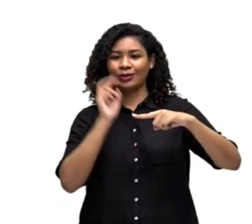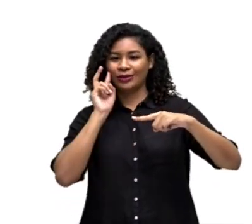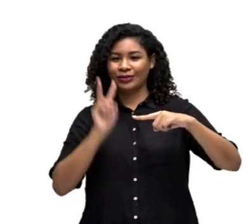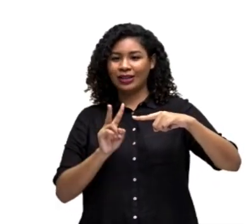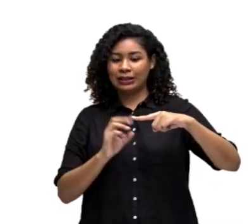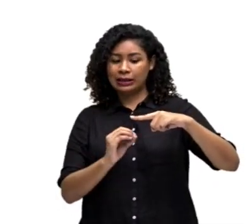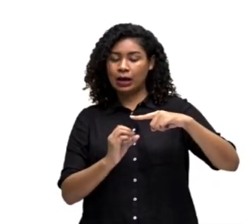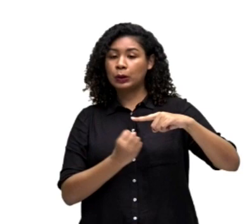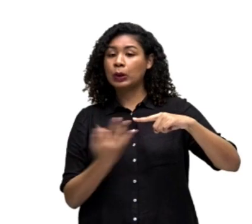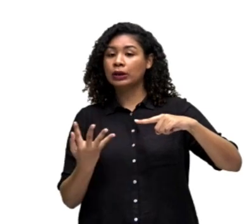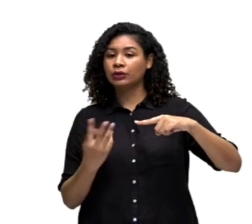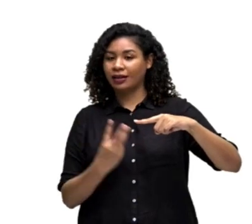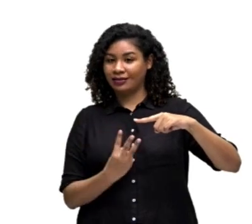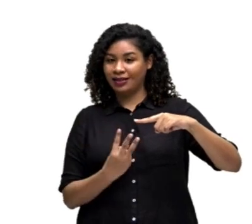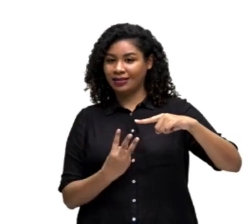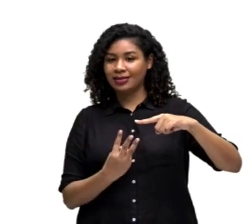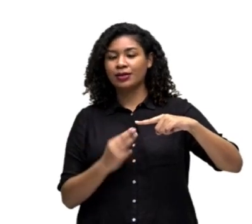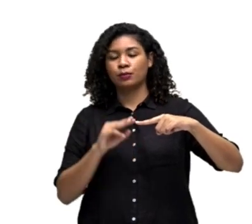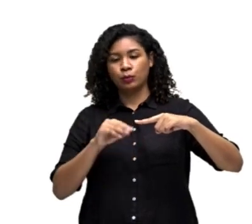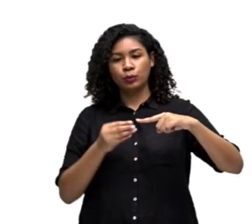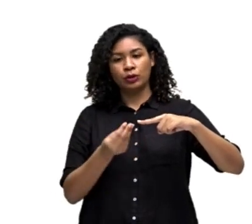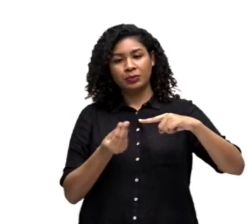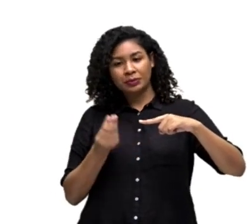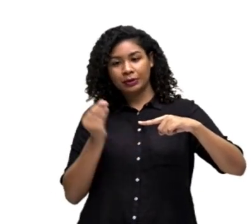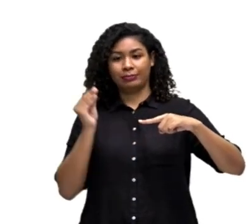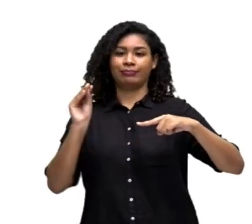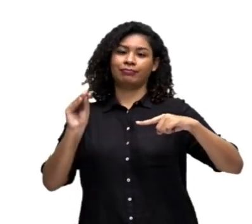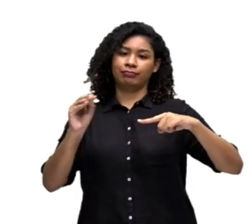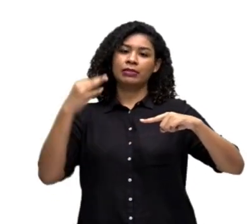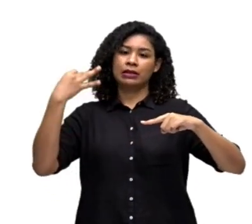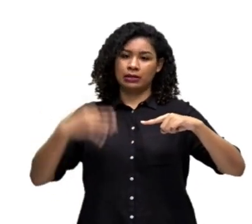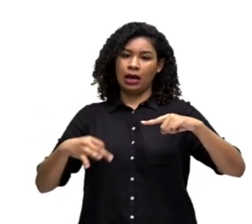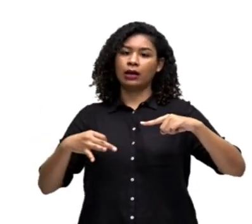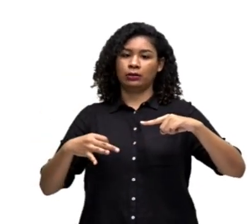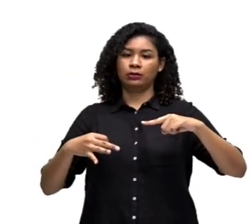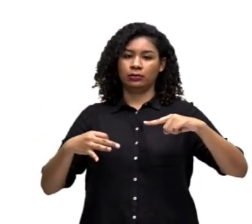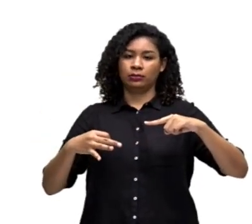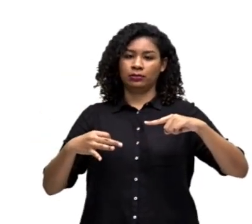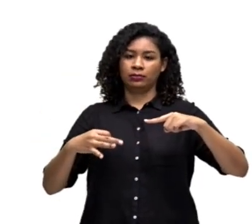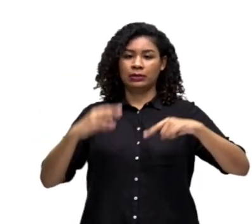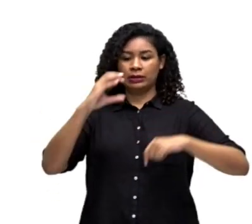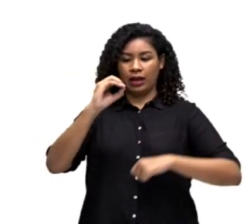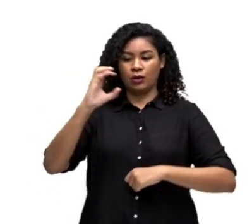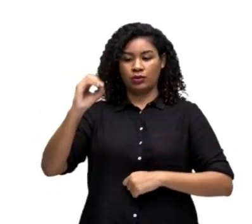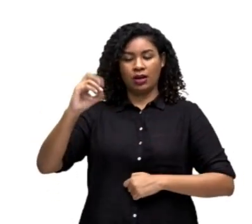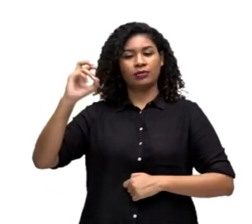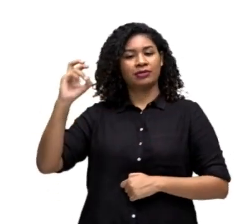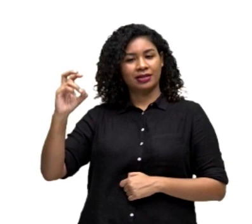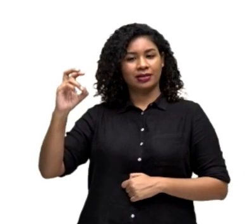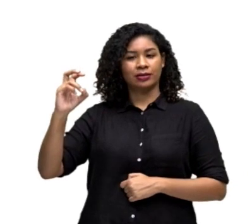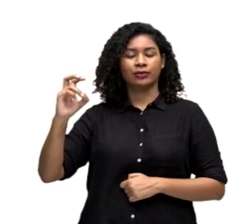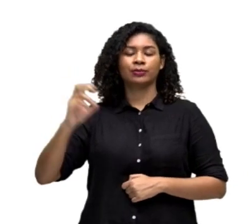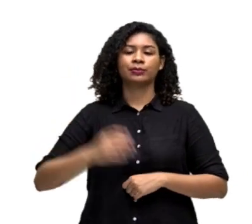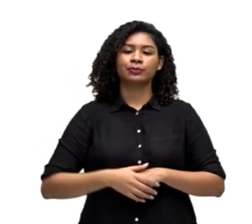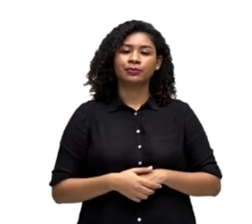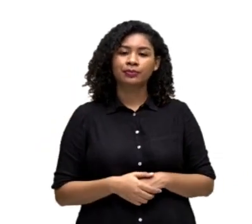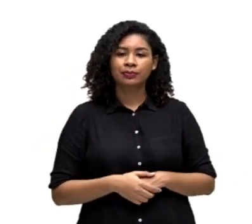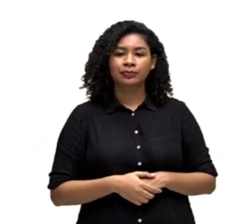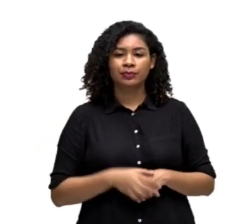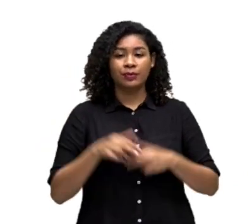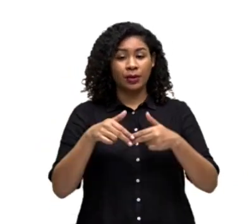essas casas decimais, elas sempre irão ser completadas com o zero. Por esse motivo, nós temos